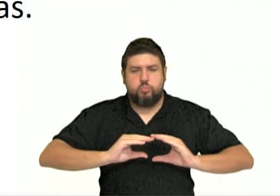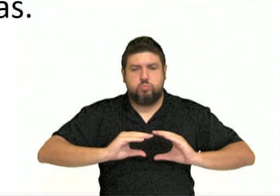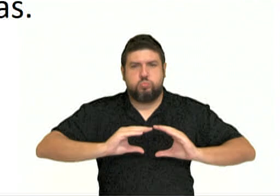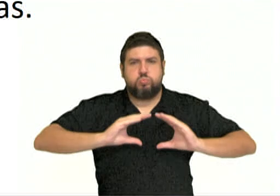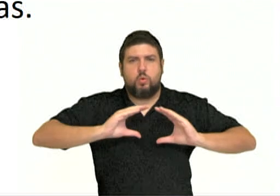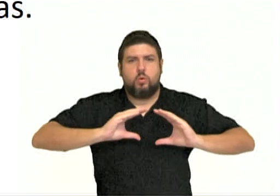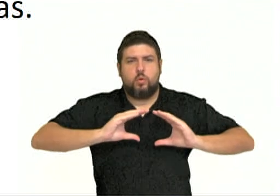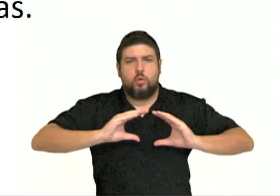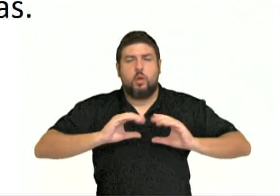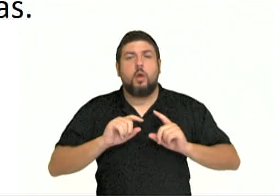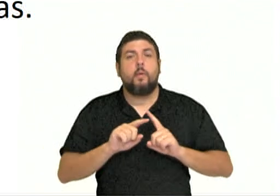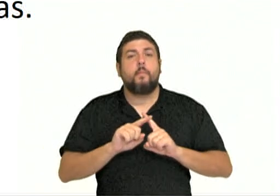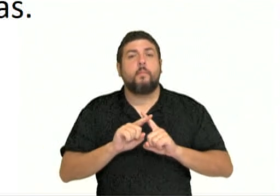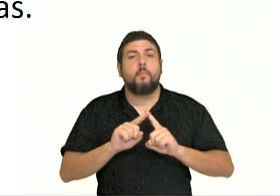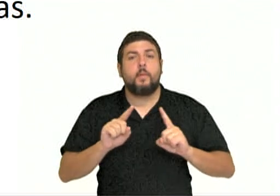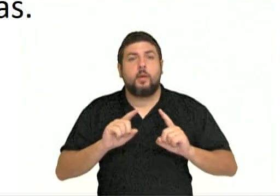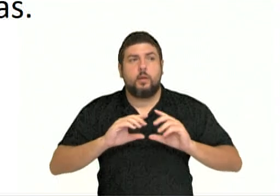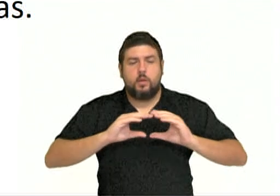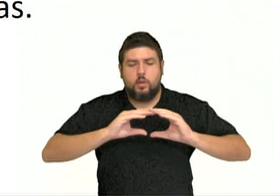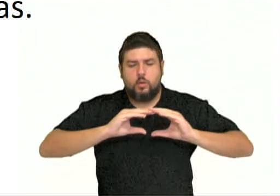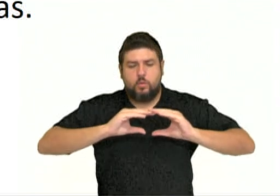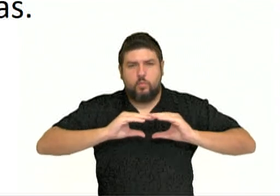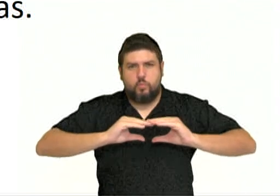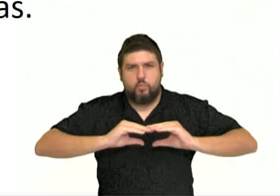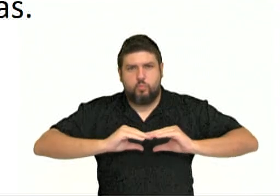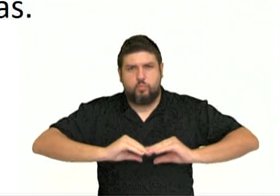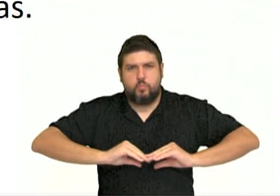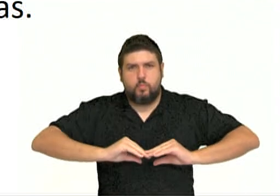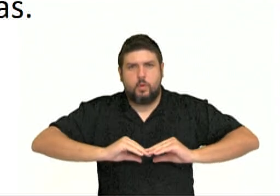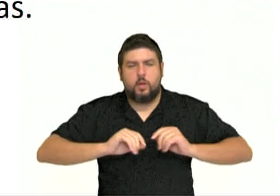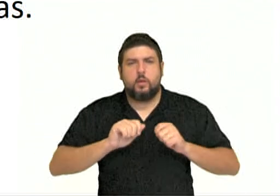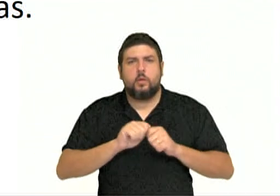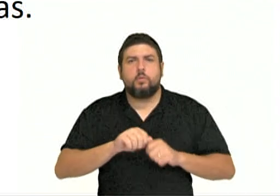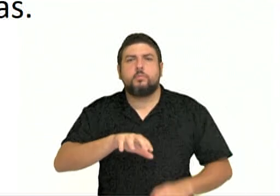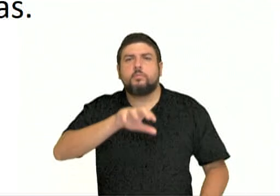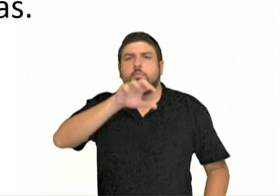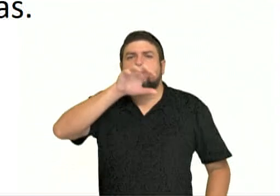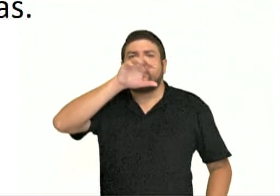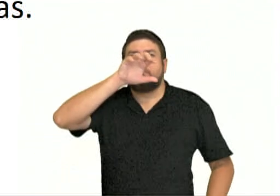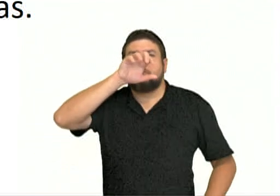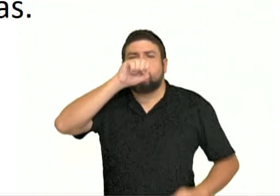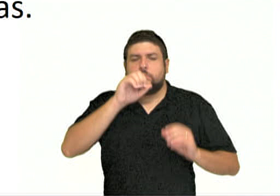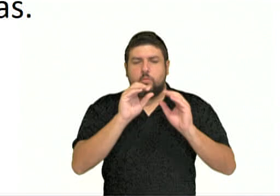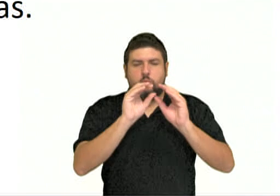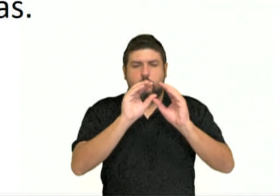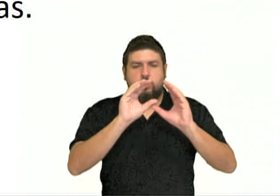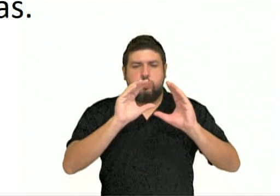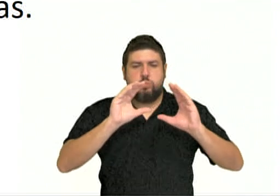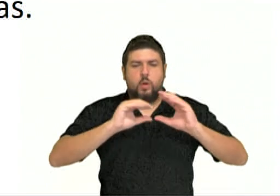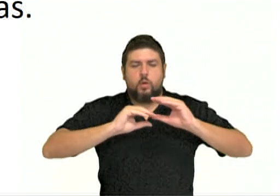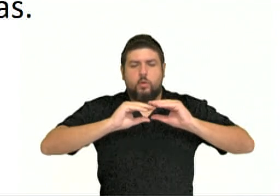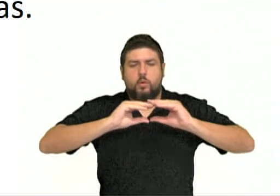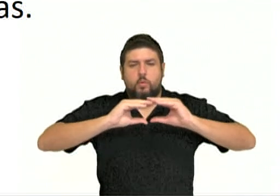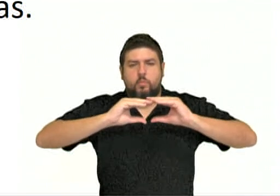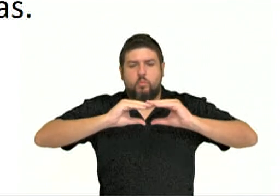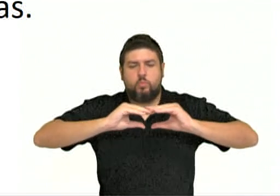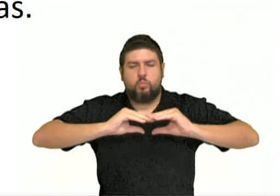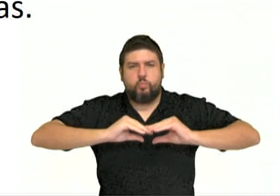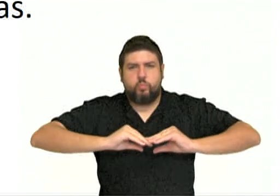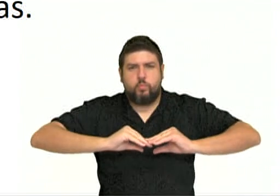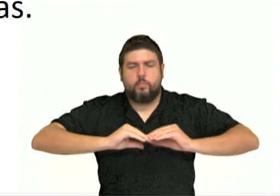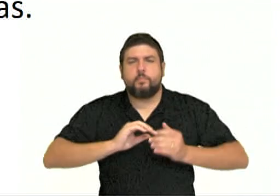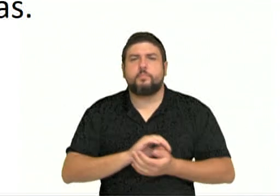só que esse músculo, ele desce no momento da inspiração. Como assim ele desce? Quando